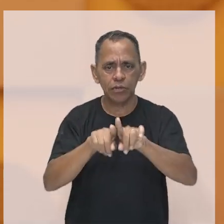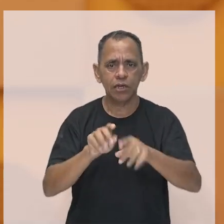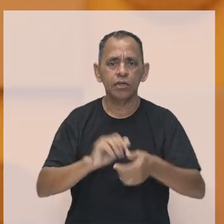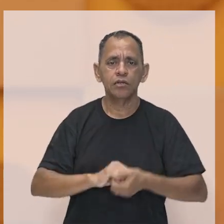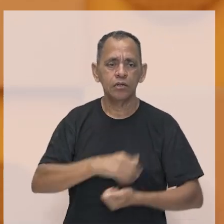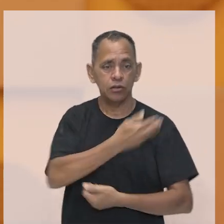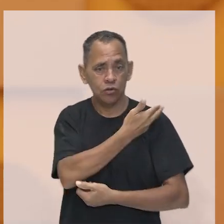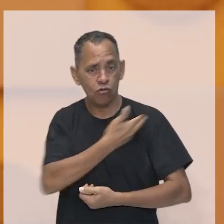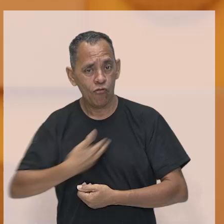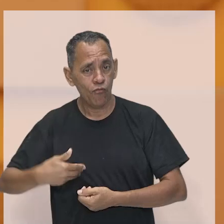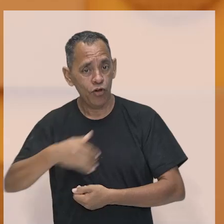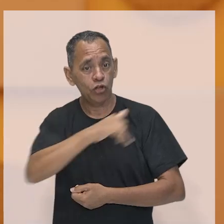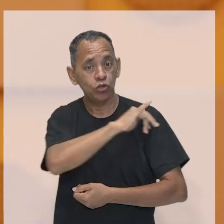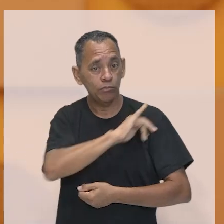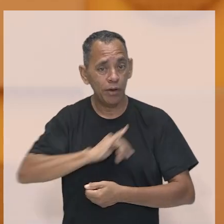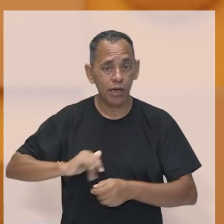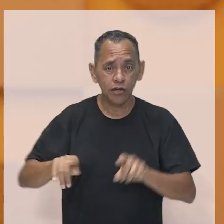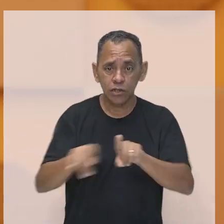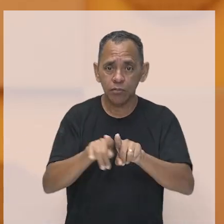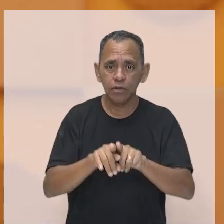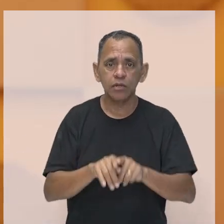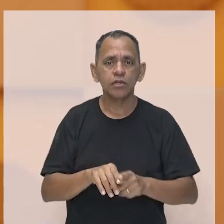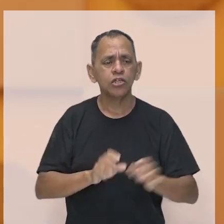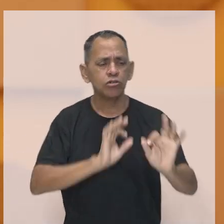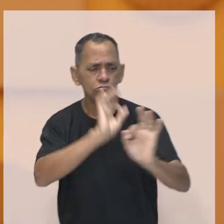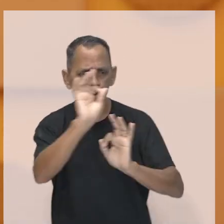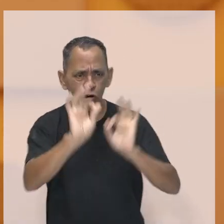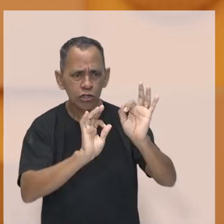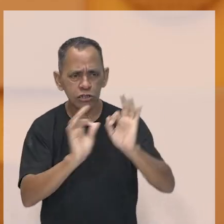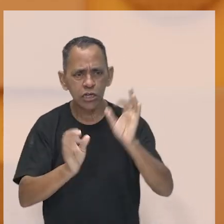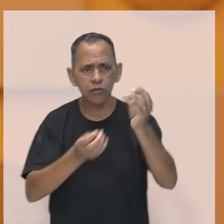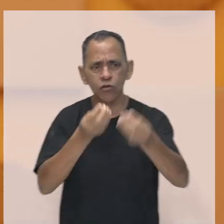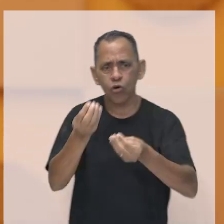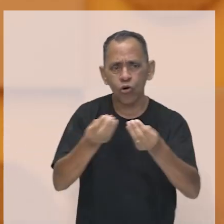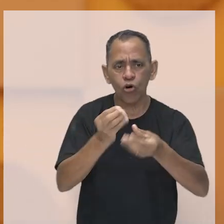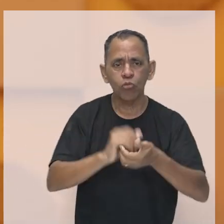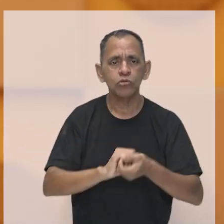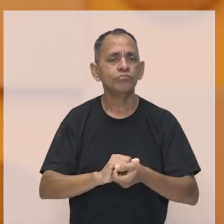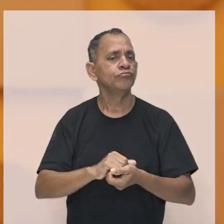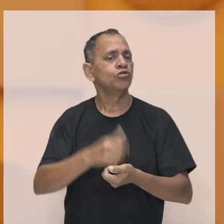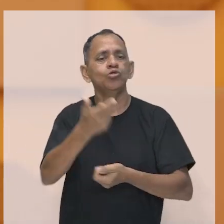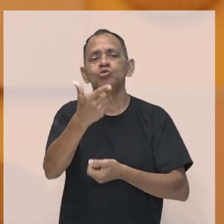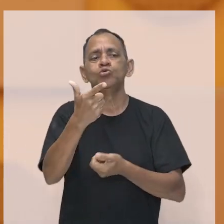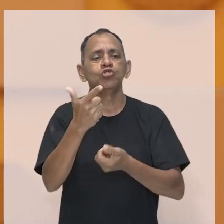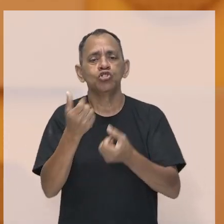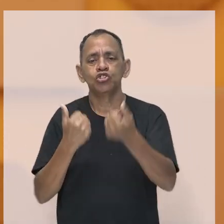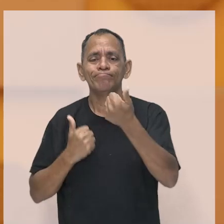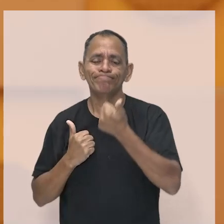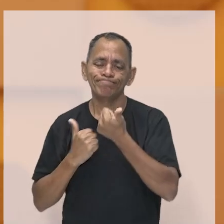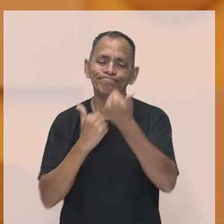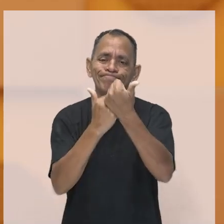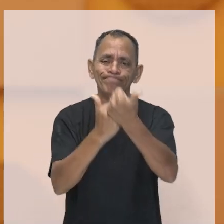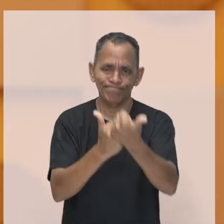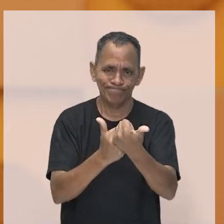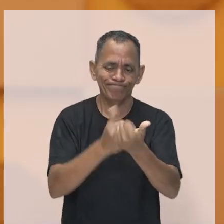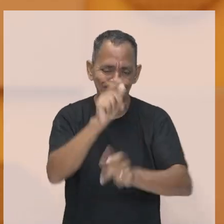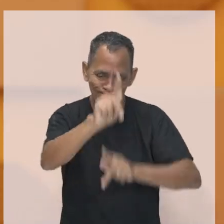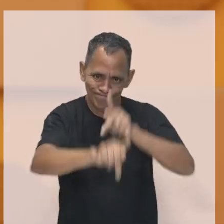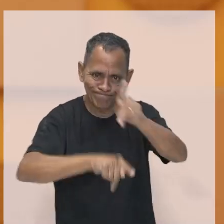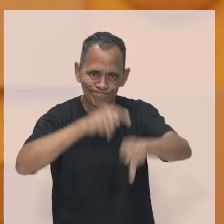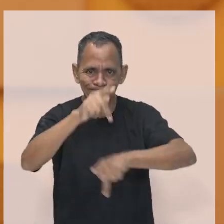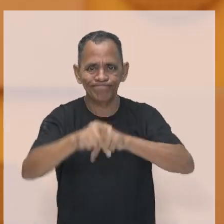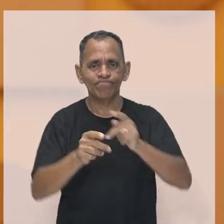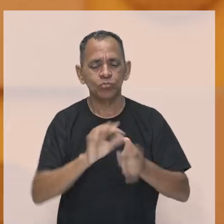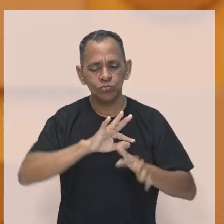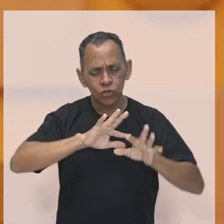determinações e as medidas tomadas pelo governo imperial e que não dava ali uma certa assistência a essas